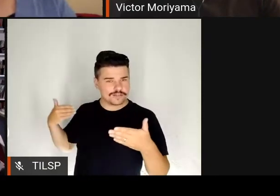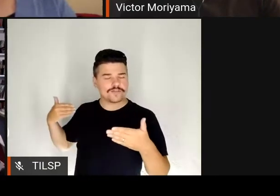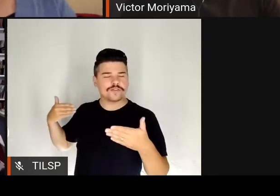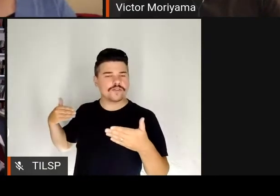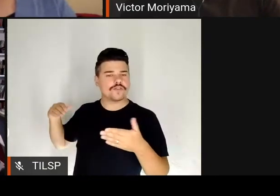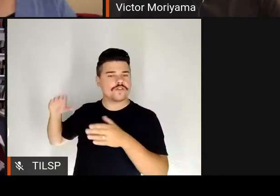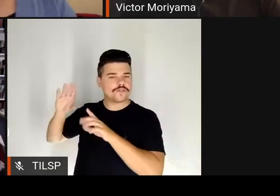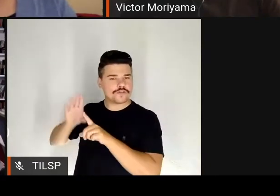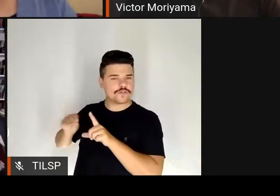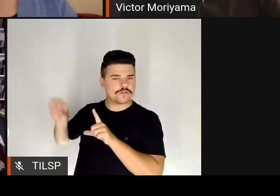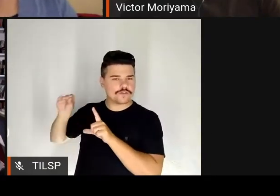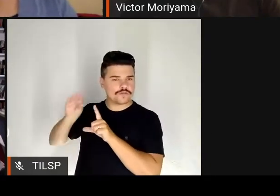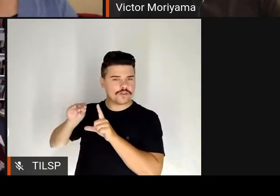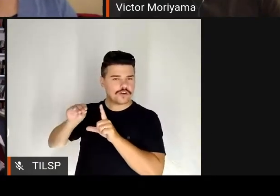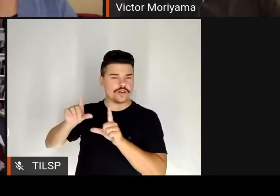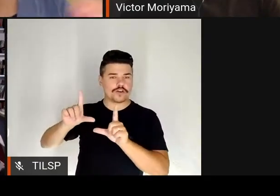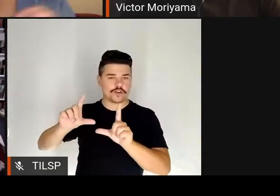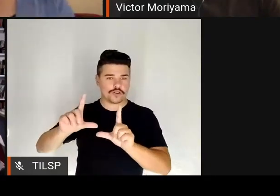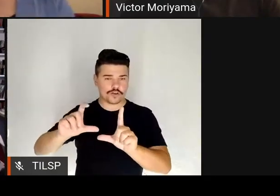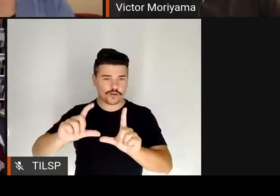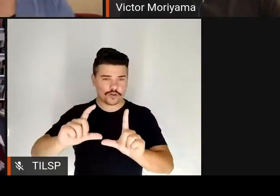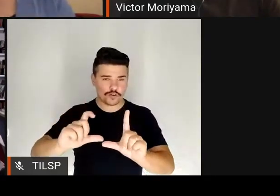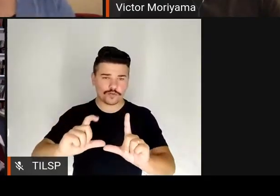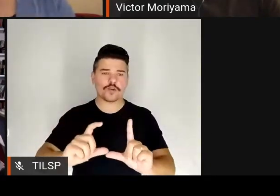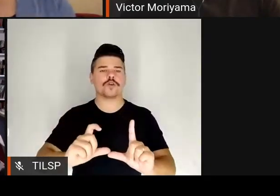fotográfica, onde